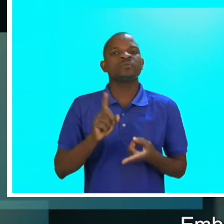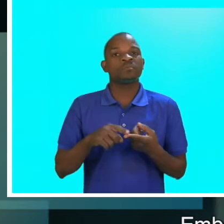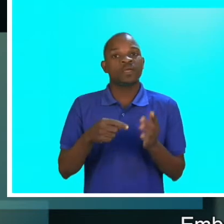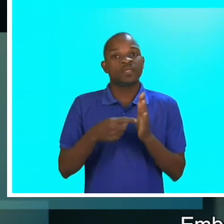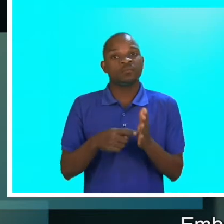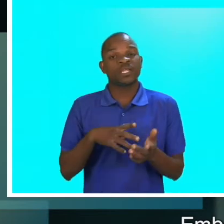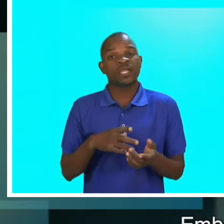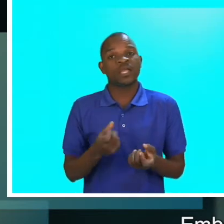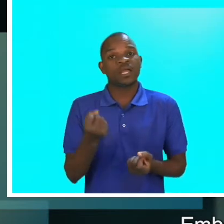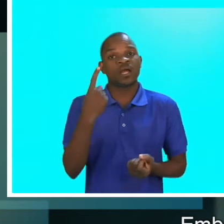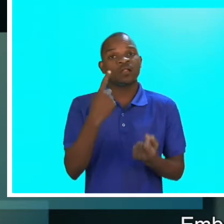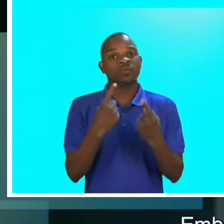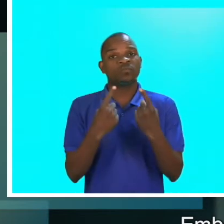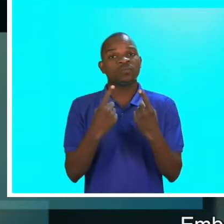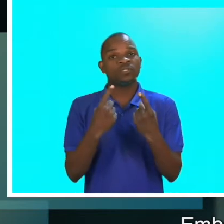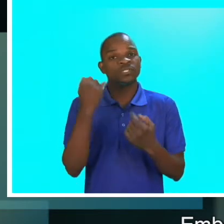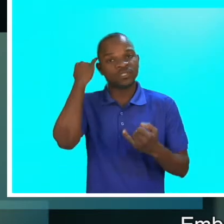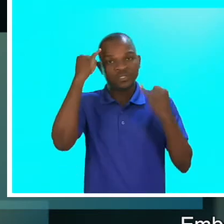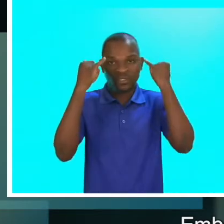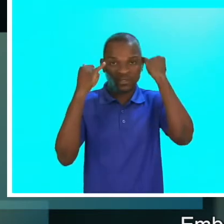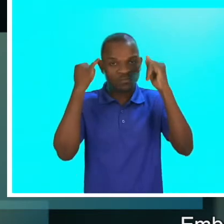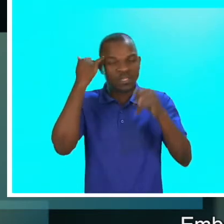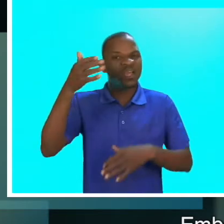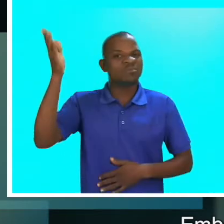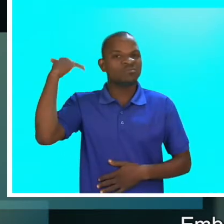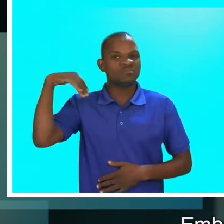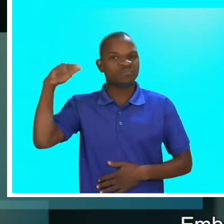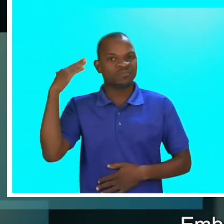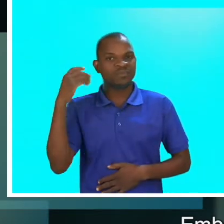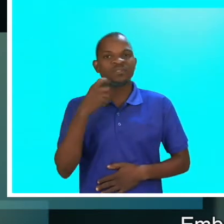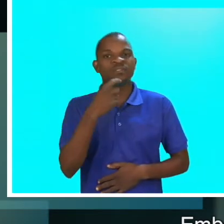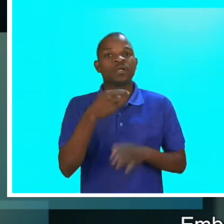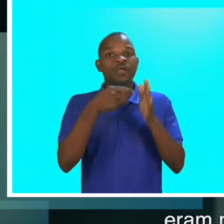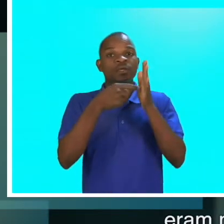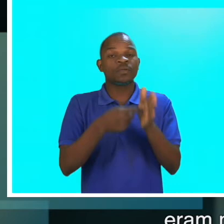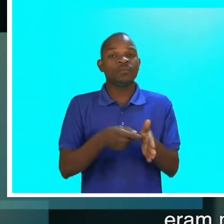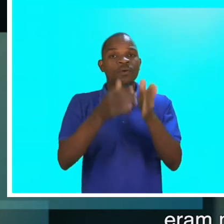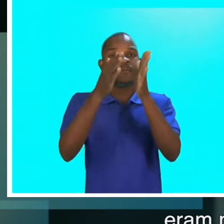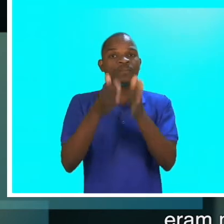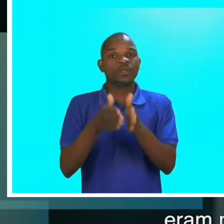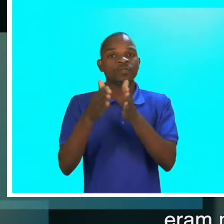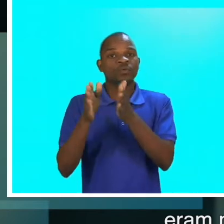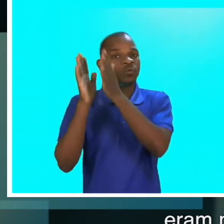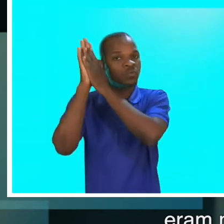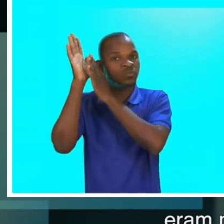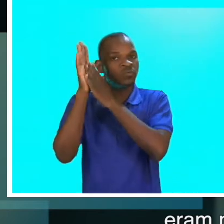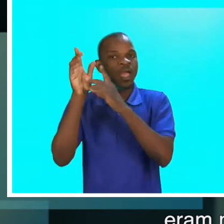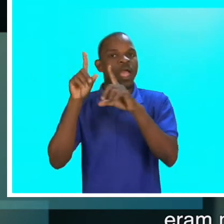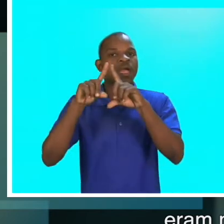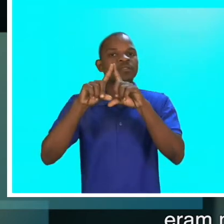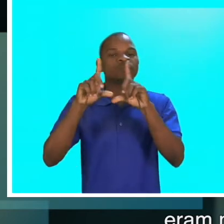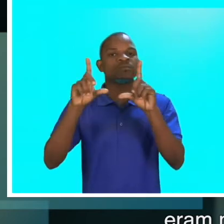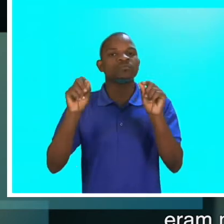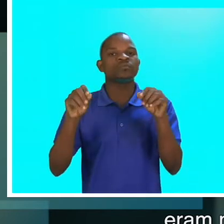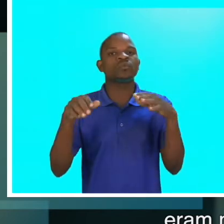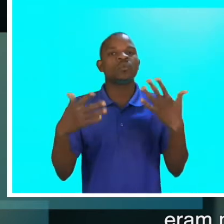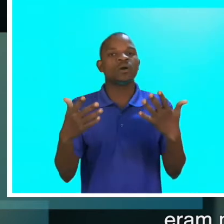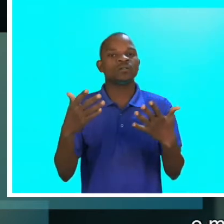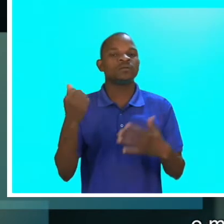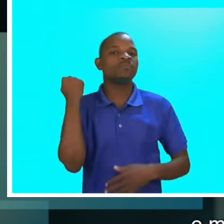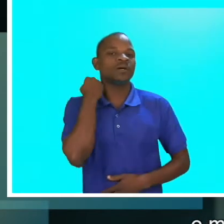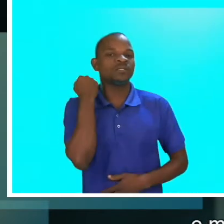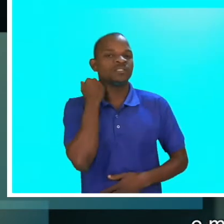Embora que existia tabu. É dizer que pessoas com dreads eram moleques naquela altura, mas agora as coisas